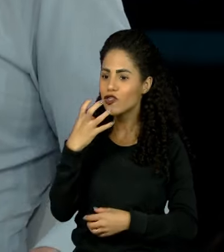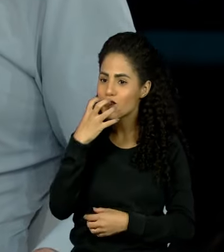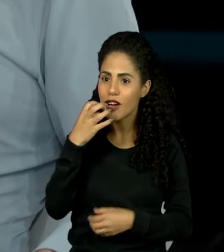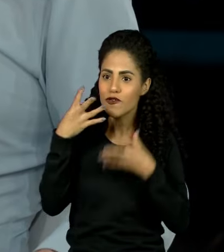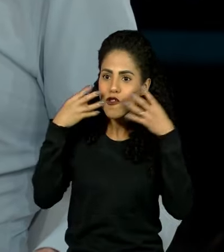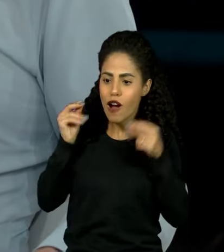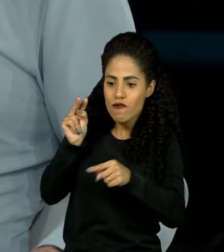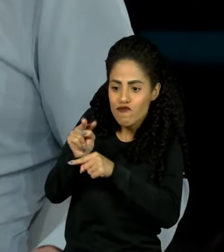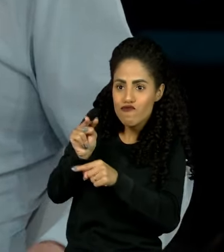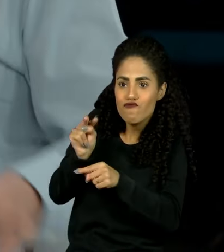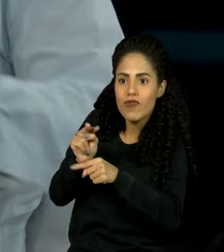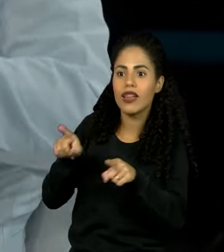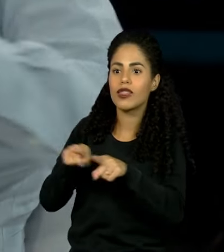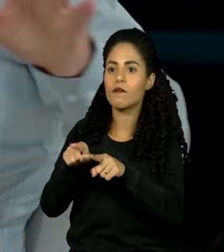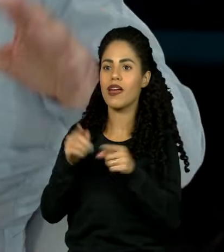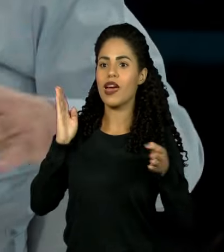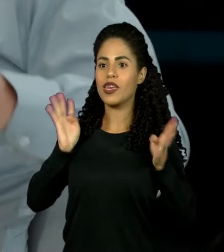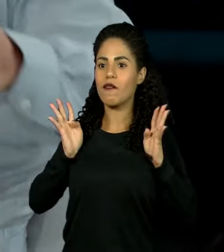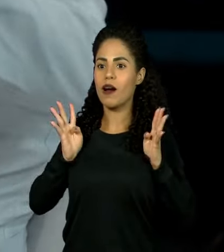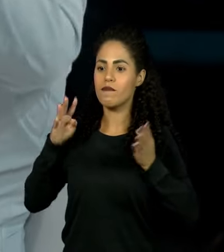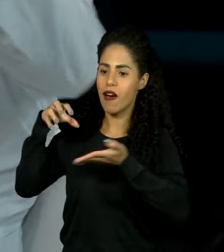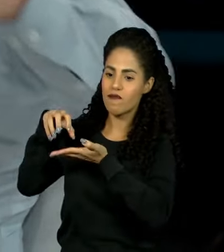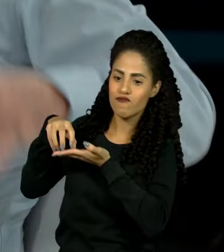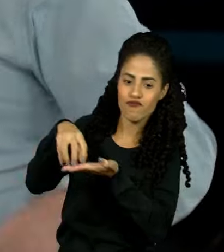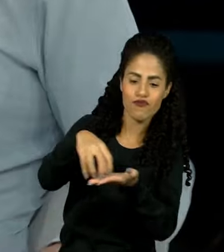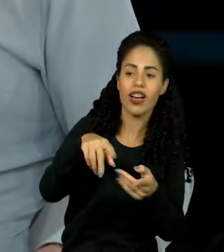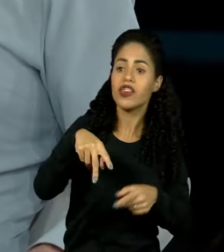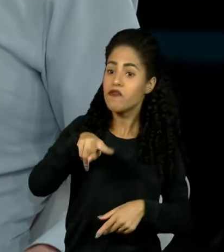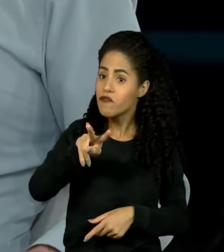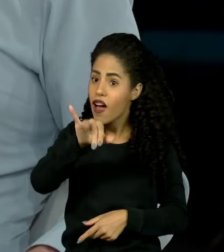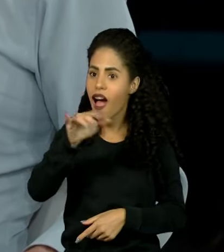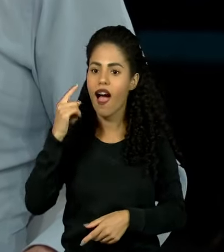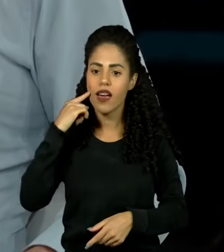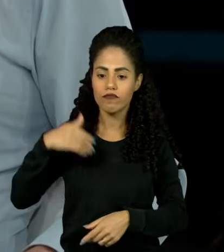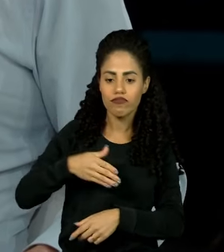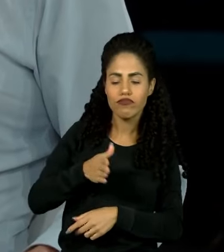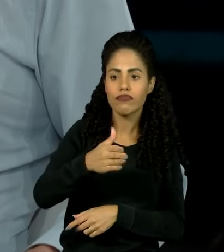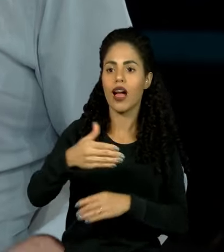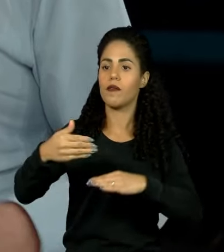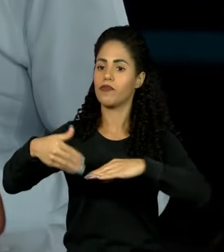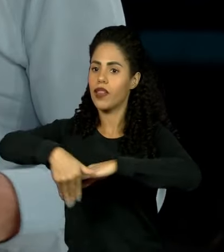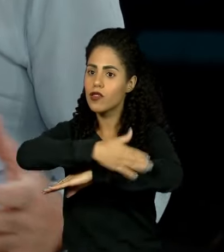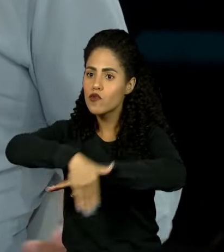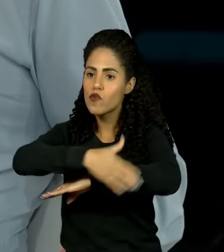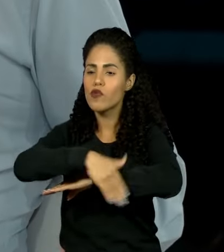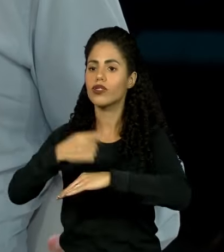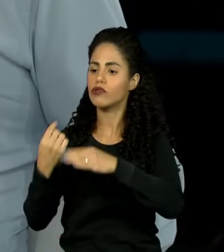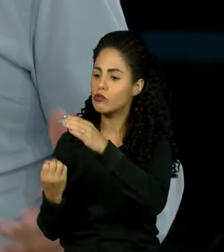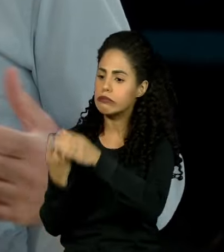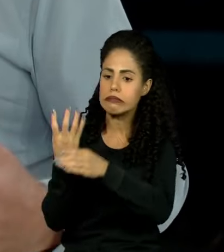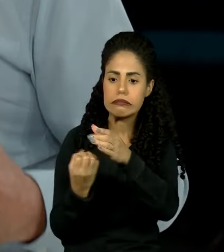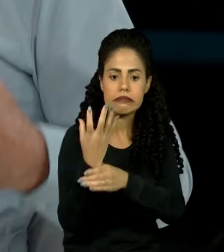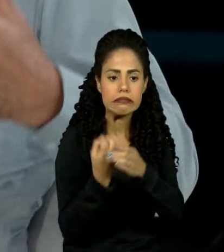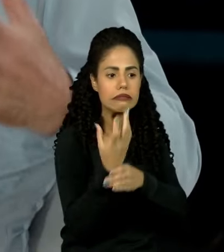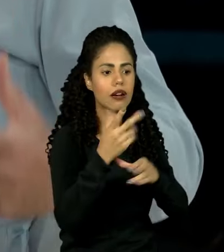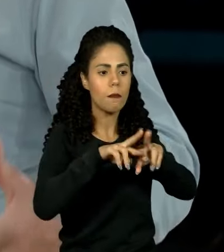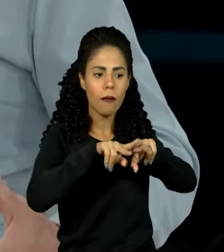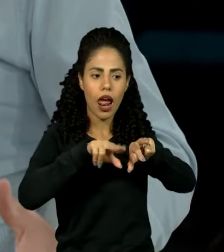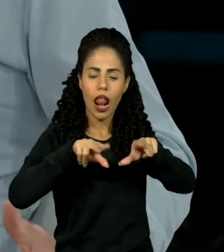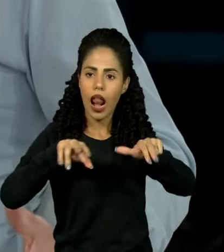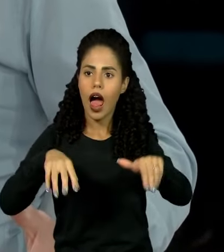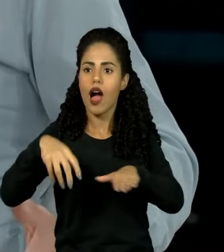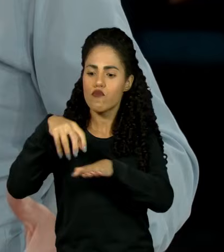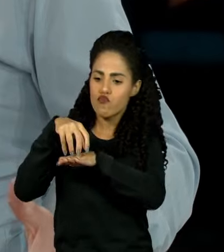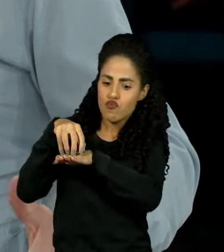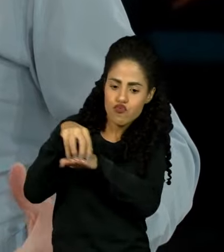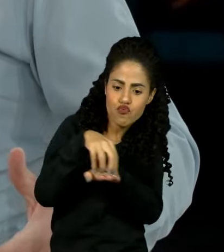um Pet Móvel né Nós temos um carro que também circula né E tem criado condições para que as pessoas saiam